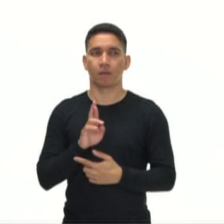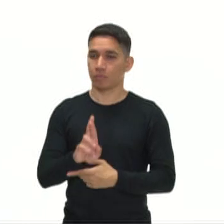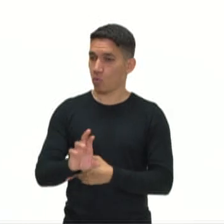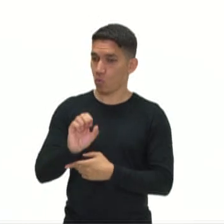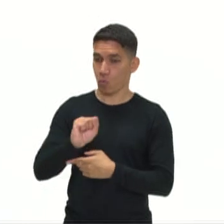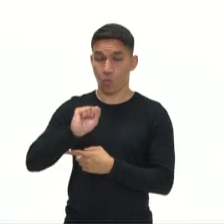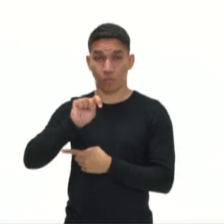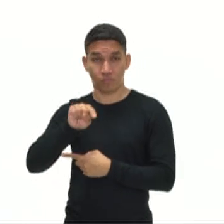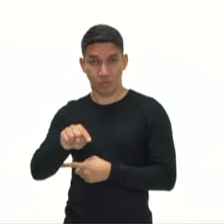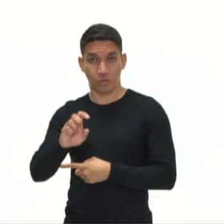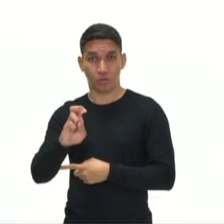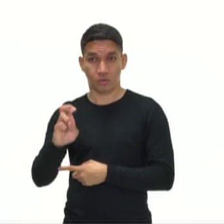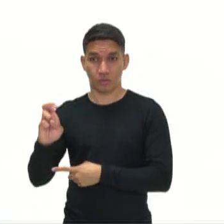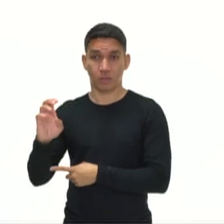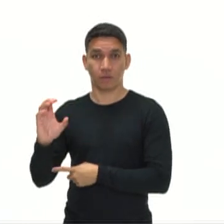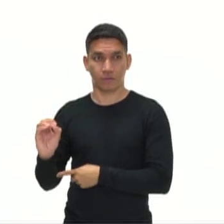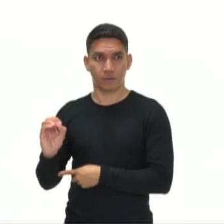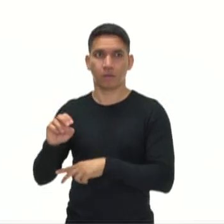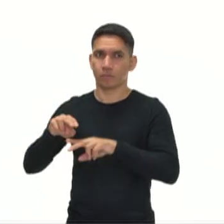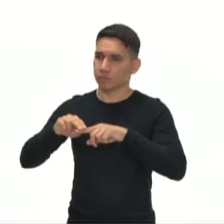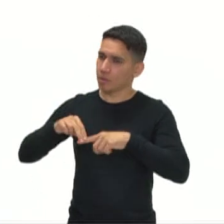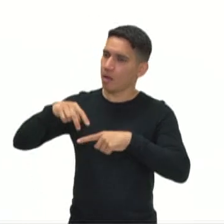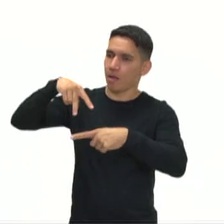8.850. Logo, o delta dá